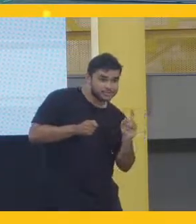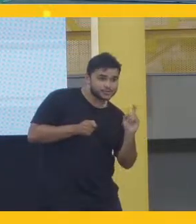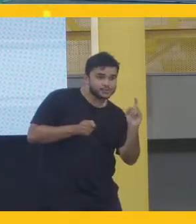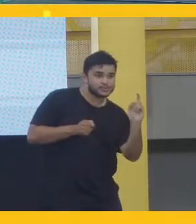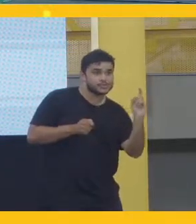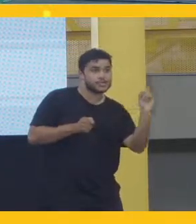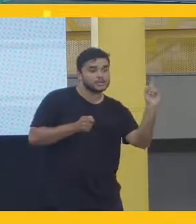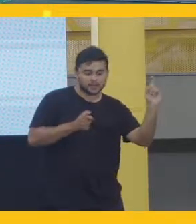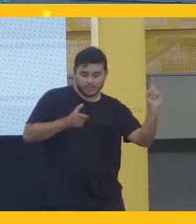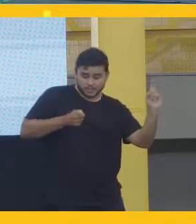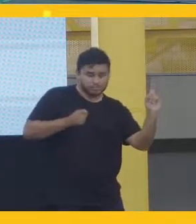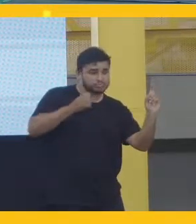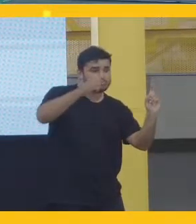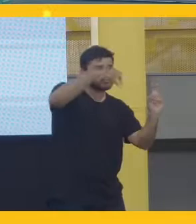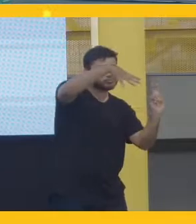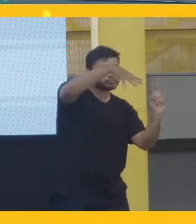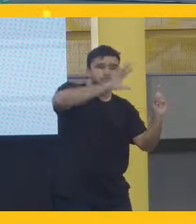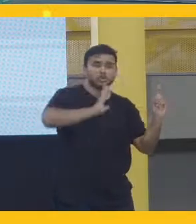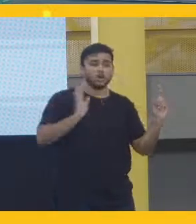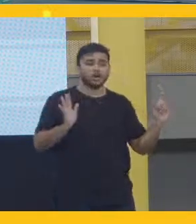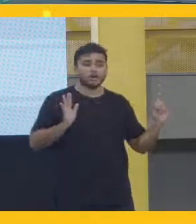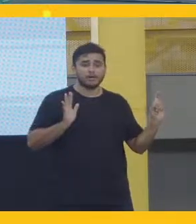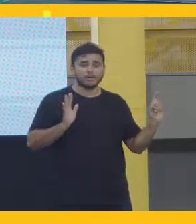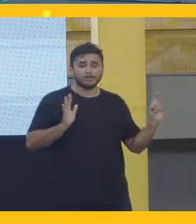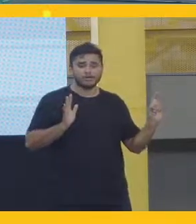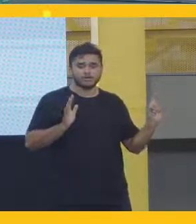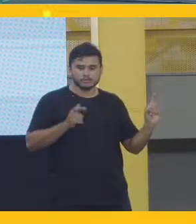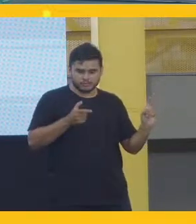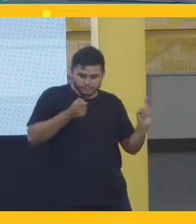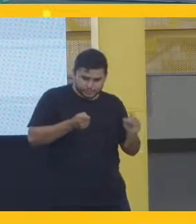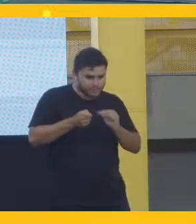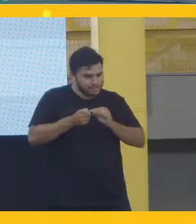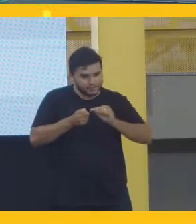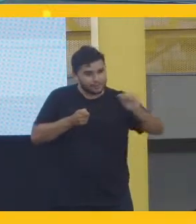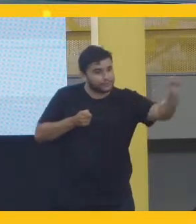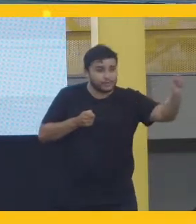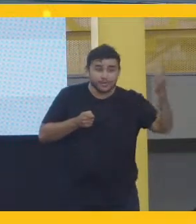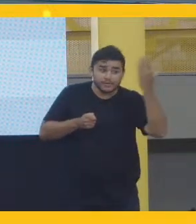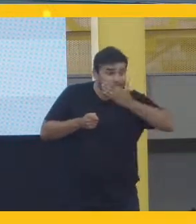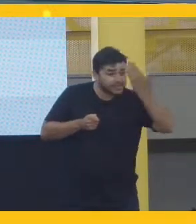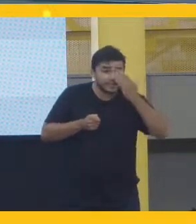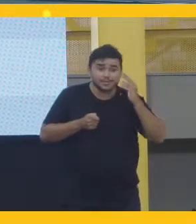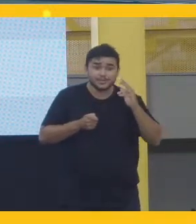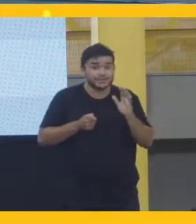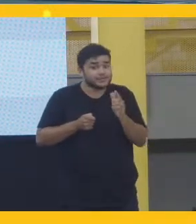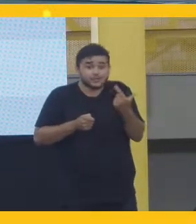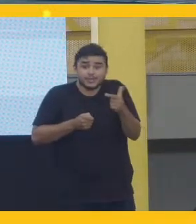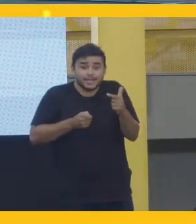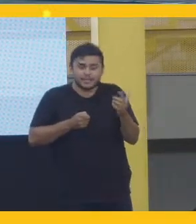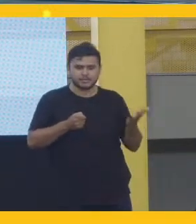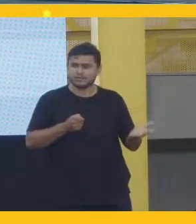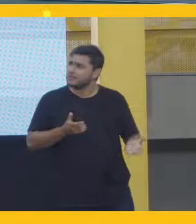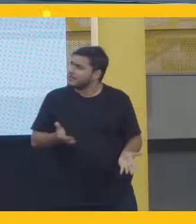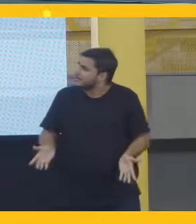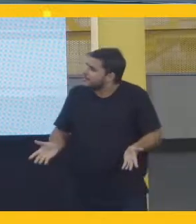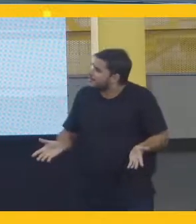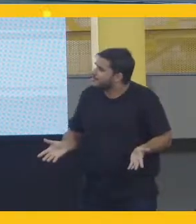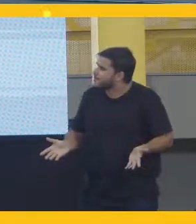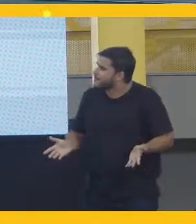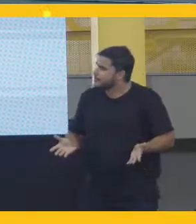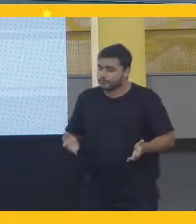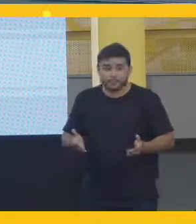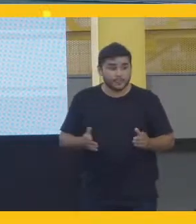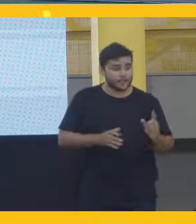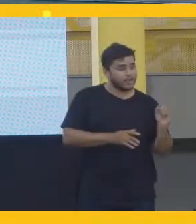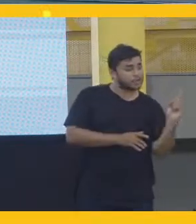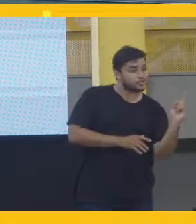verde. O raio de luz em si não existe. Mas onde chegava a luz que encontrava